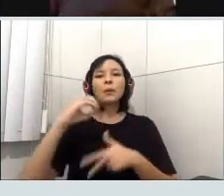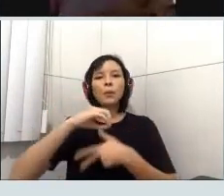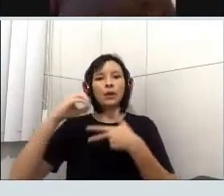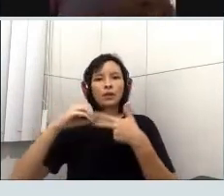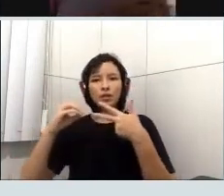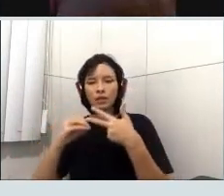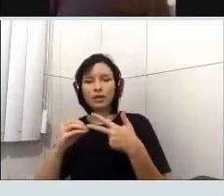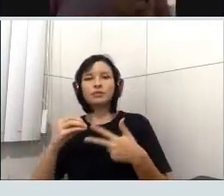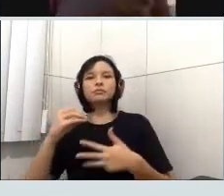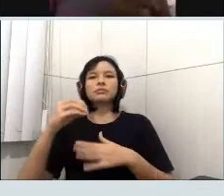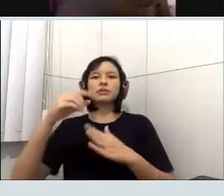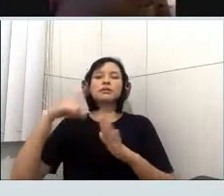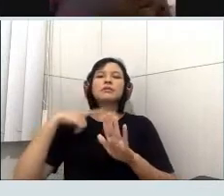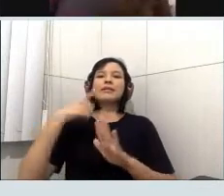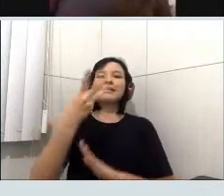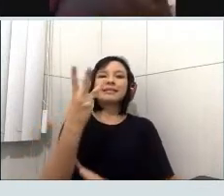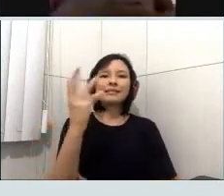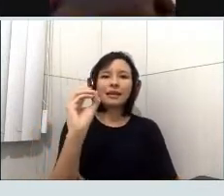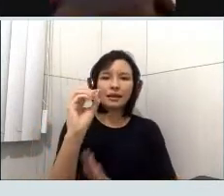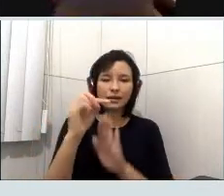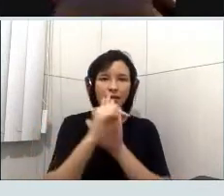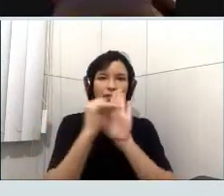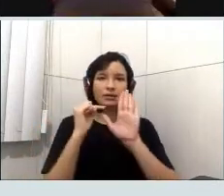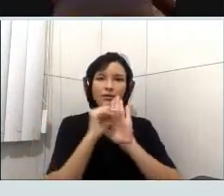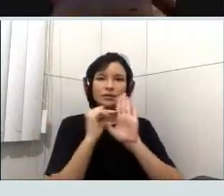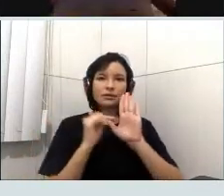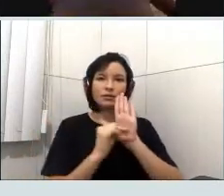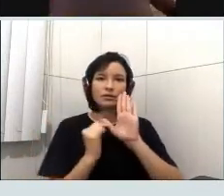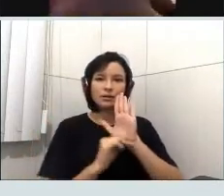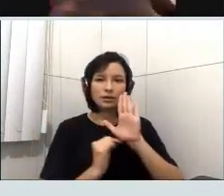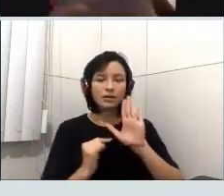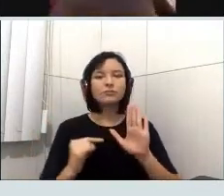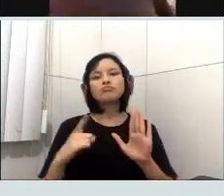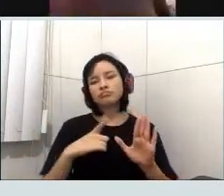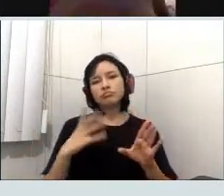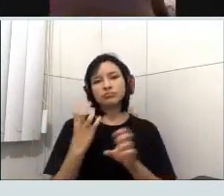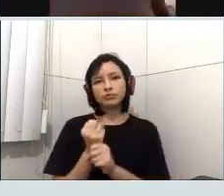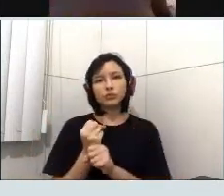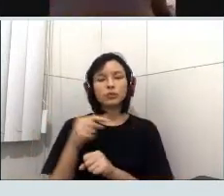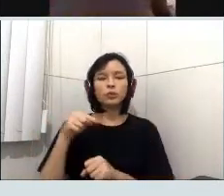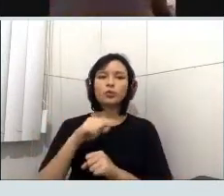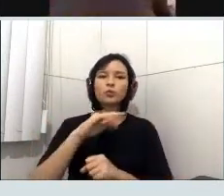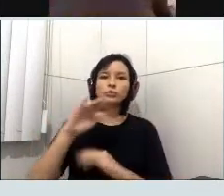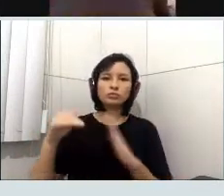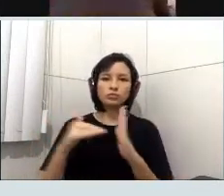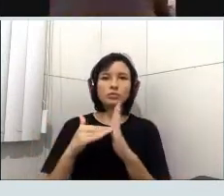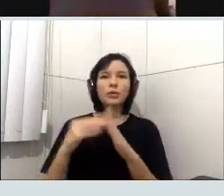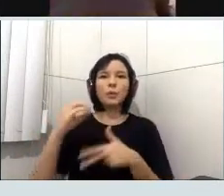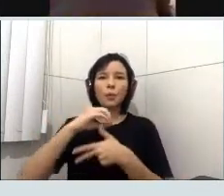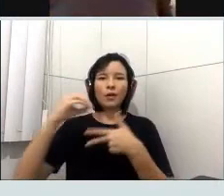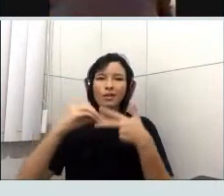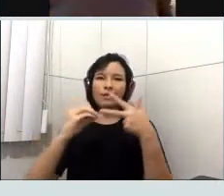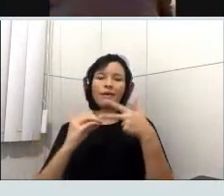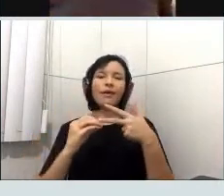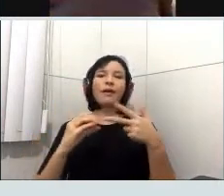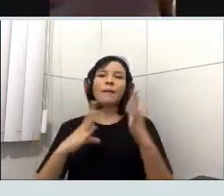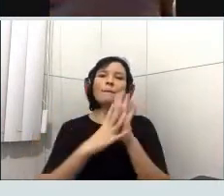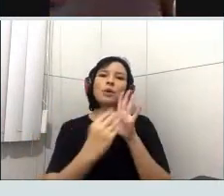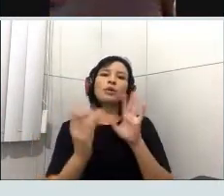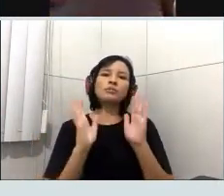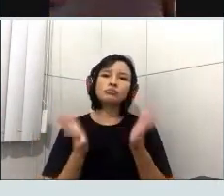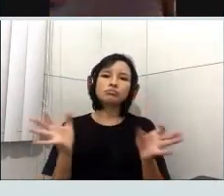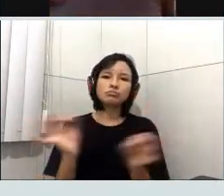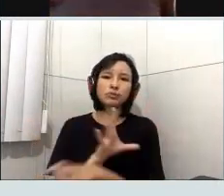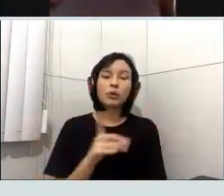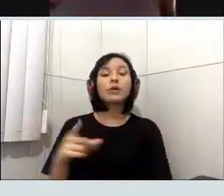ser 30 e aqui a gente vai manter, que é 30. Inclusive, também acabou de me lembrar, eu tenho um